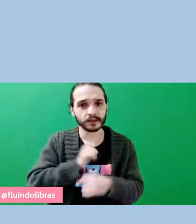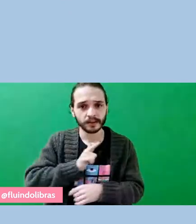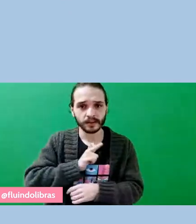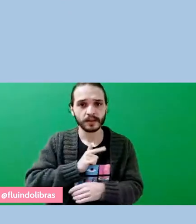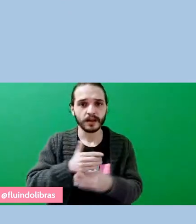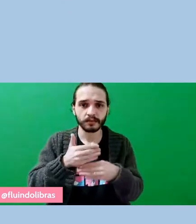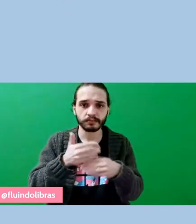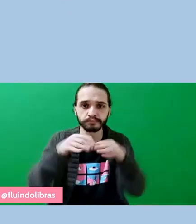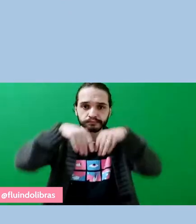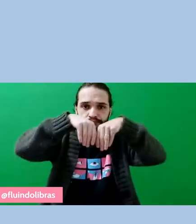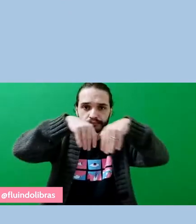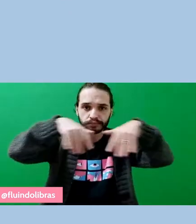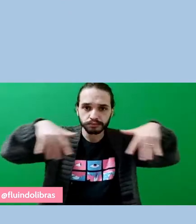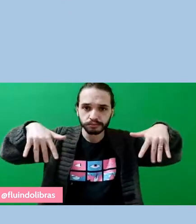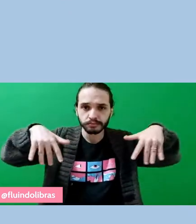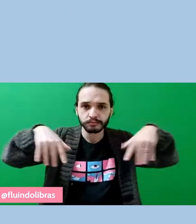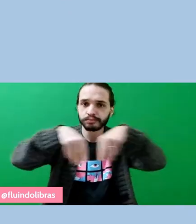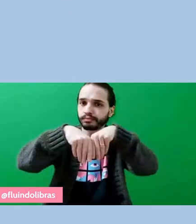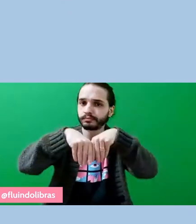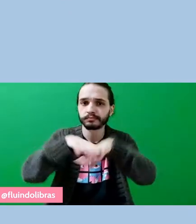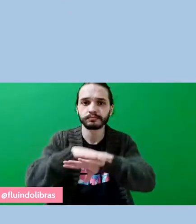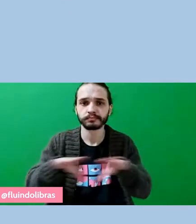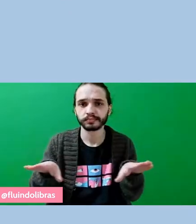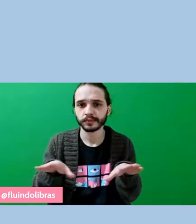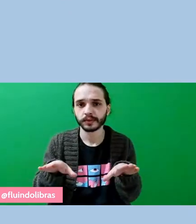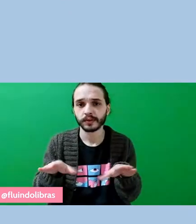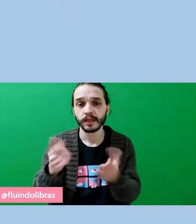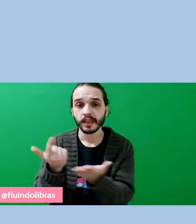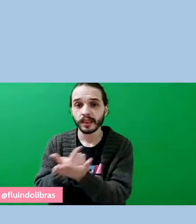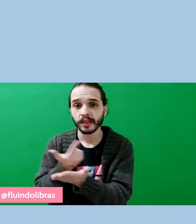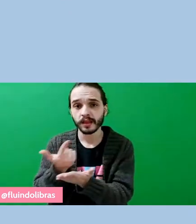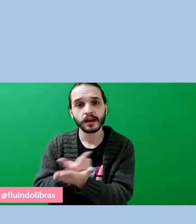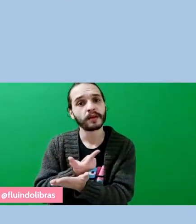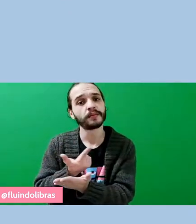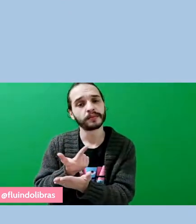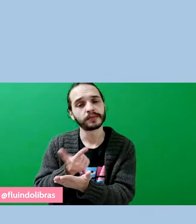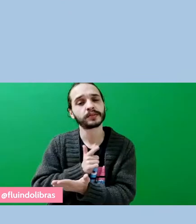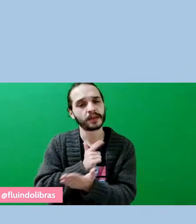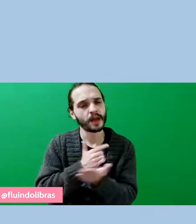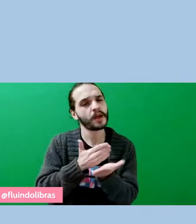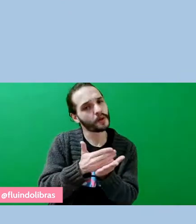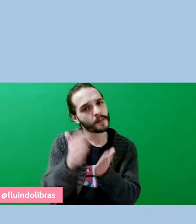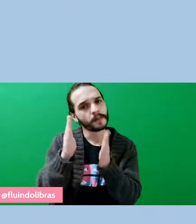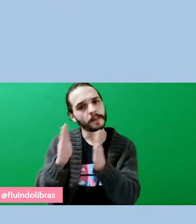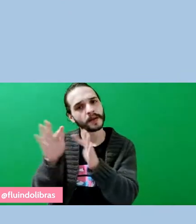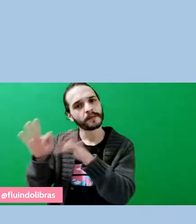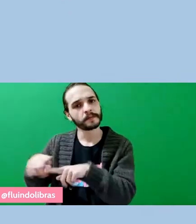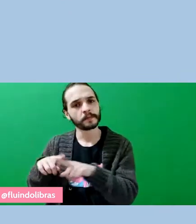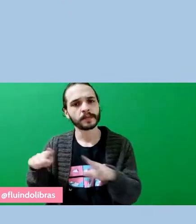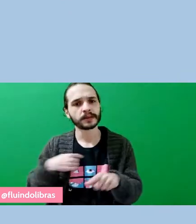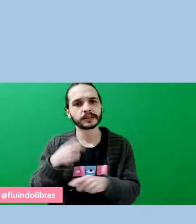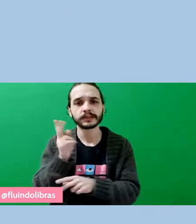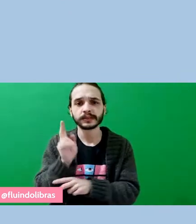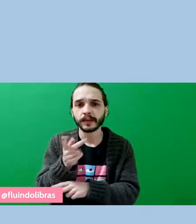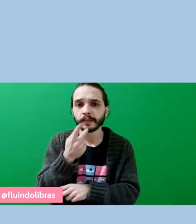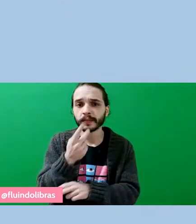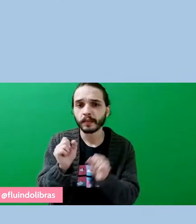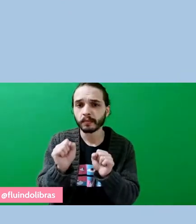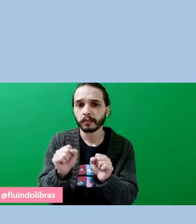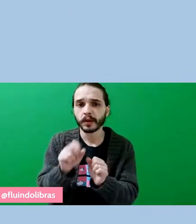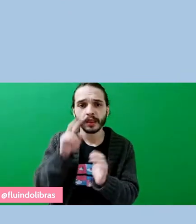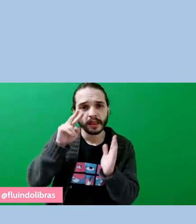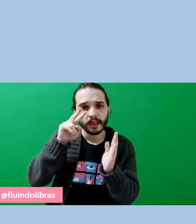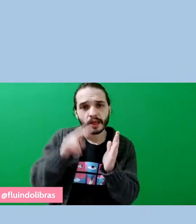final. E aquilo é a peça. Um livro, logicamente, que ele tem um começo e fim, mas o livro é aquilo que a gente sempre fala. Você pode ler agora um capítulo, você